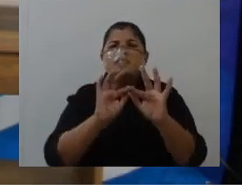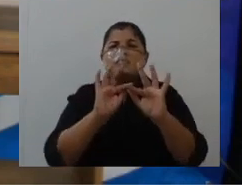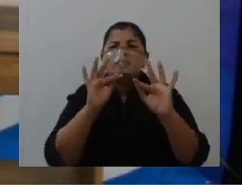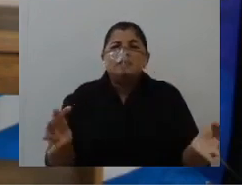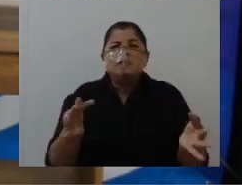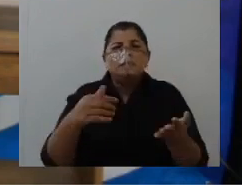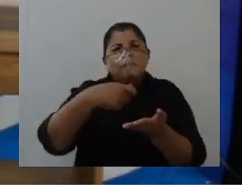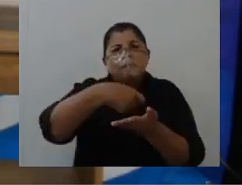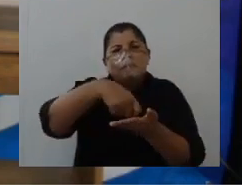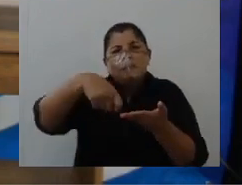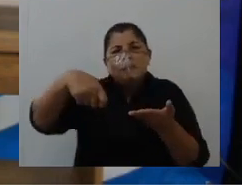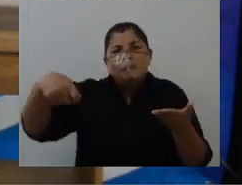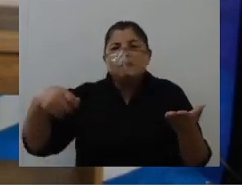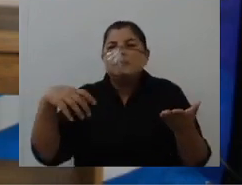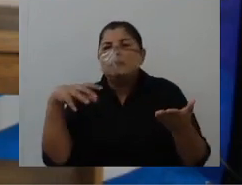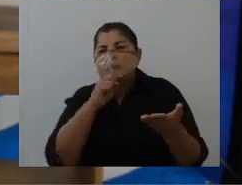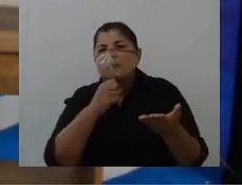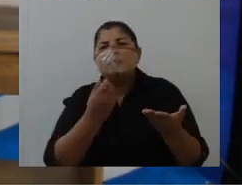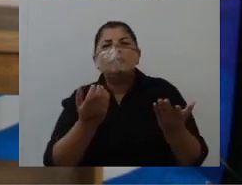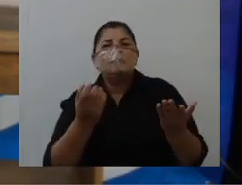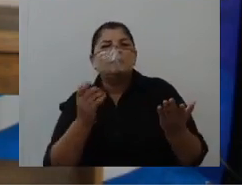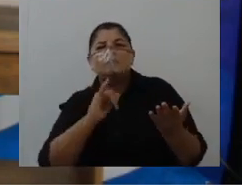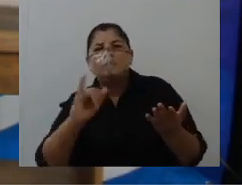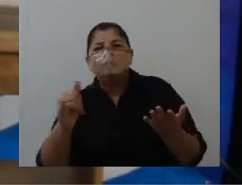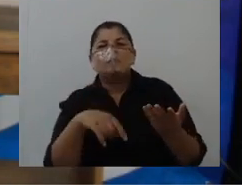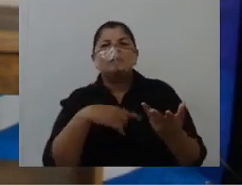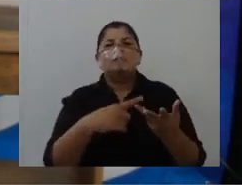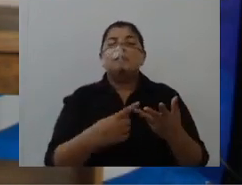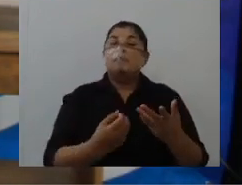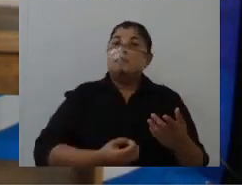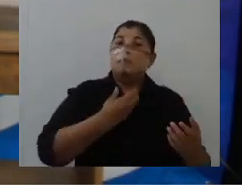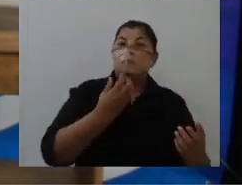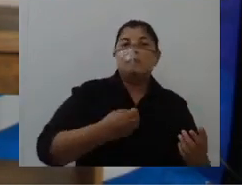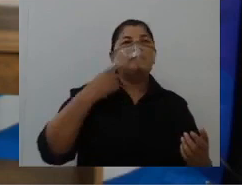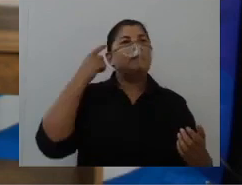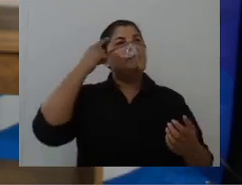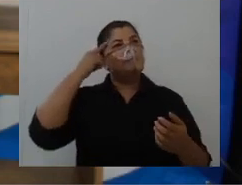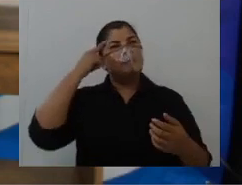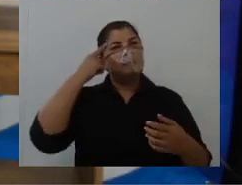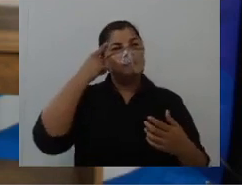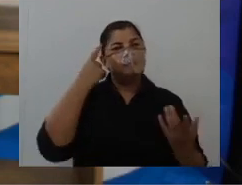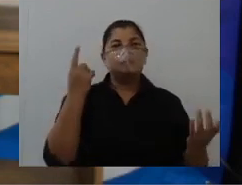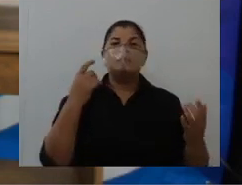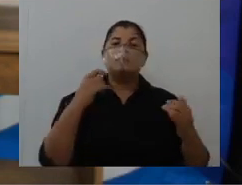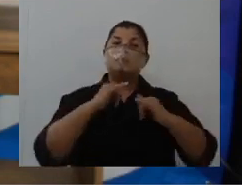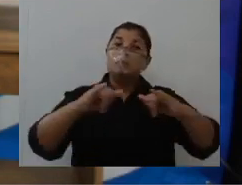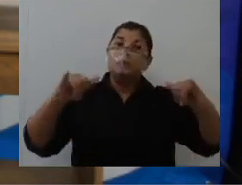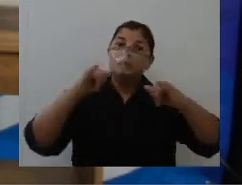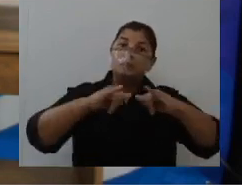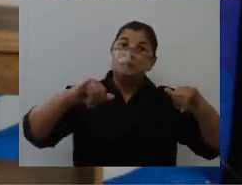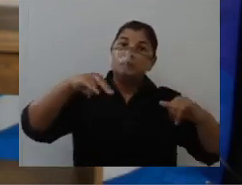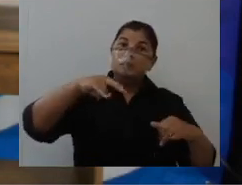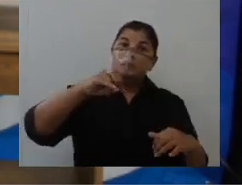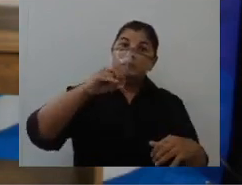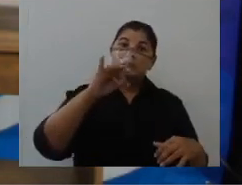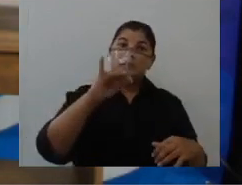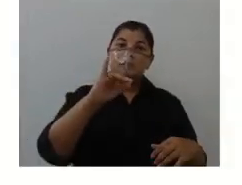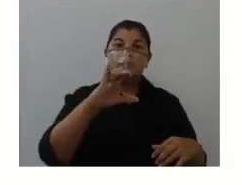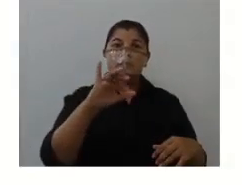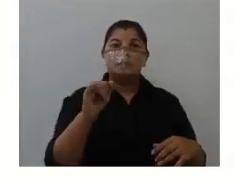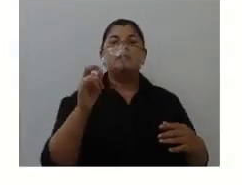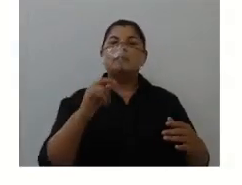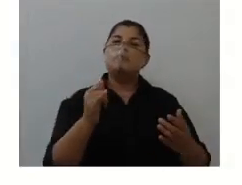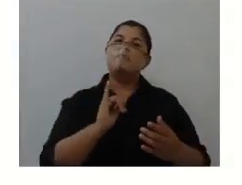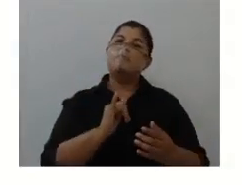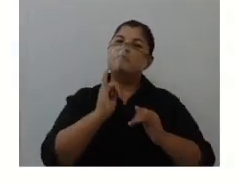rápida. Né? De um poema, levar a emoção, a reflexão. De uma notícia, noticiar, informar. Não é isso?